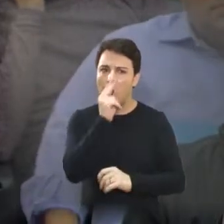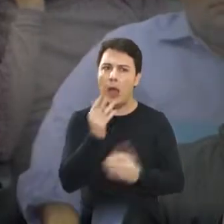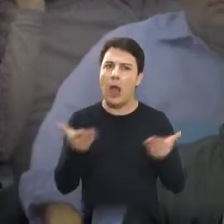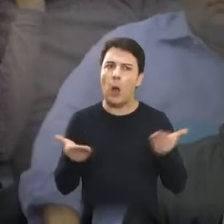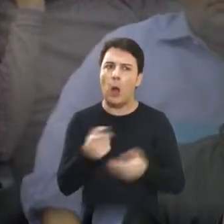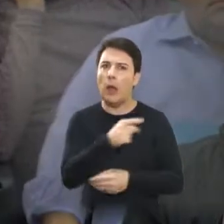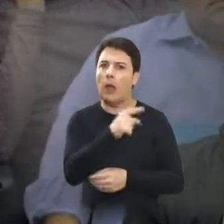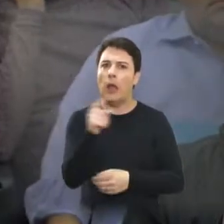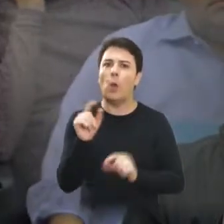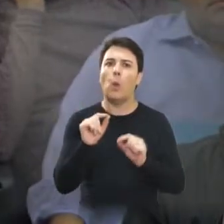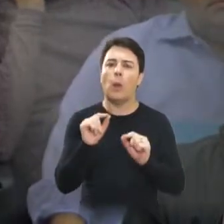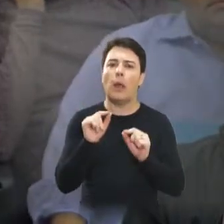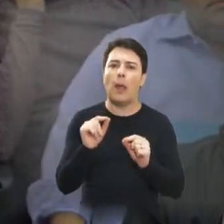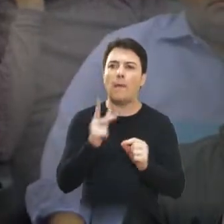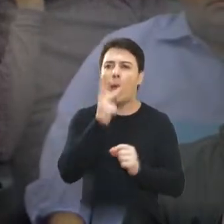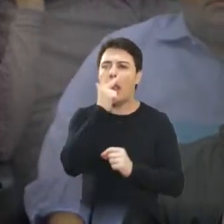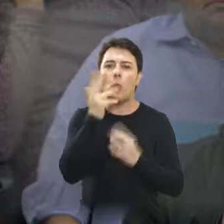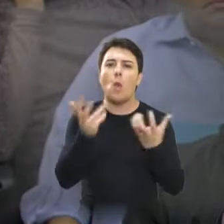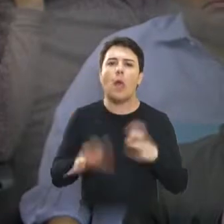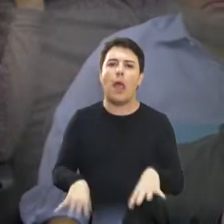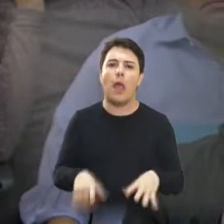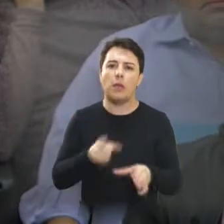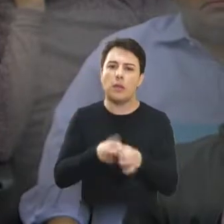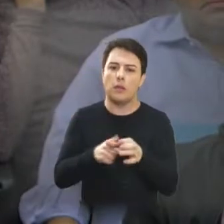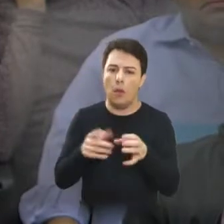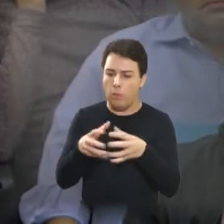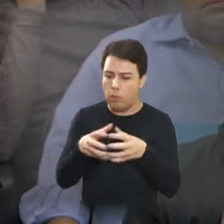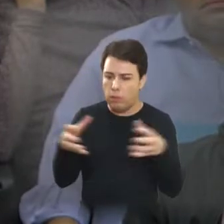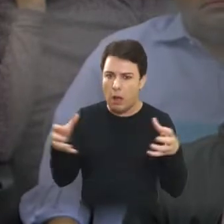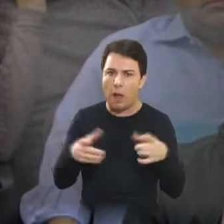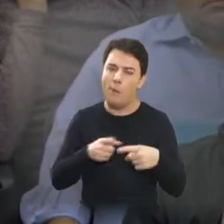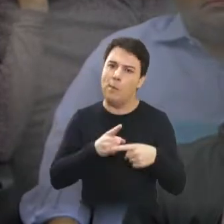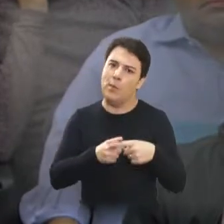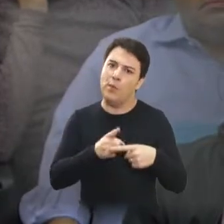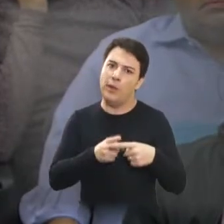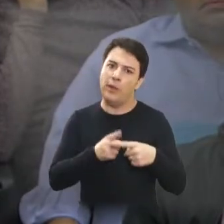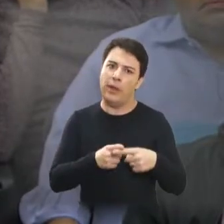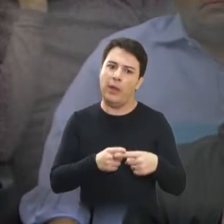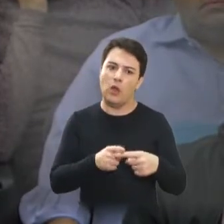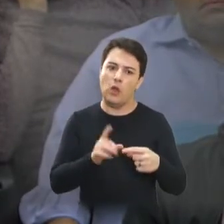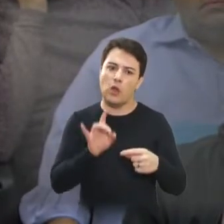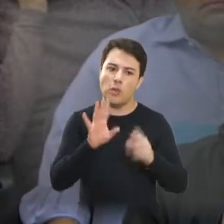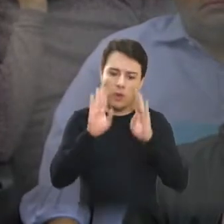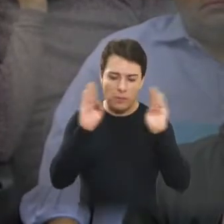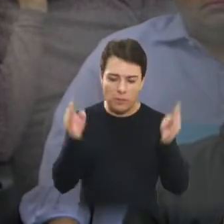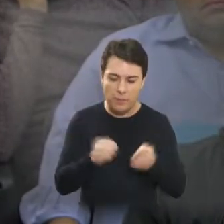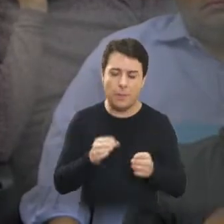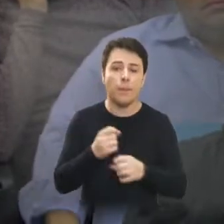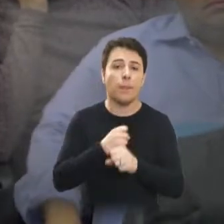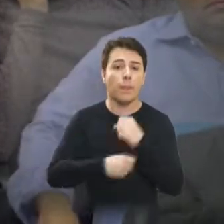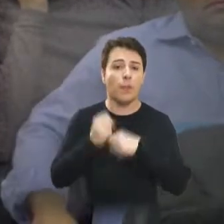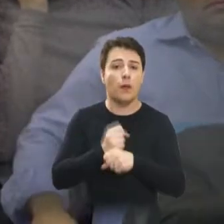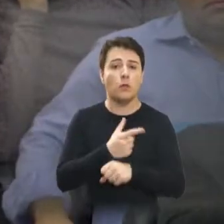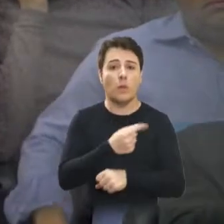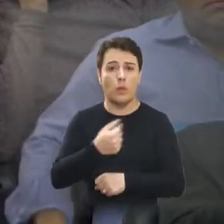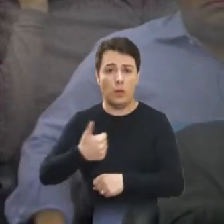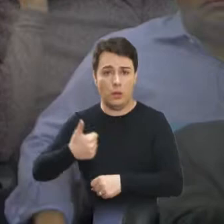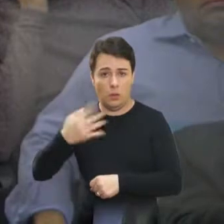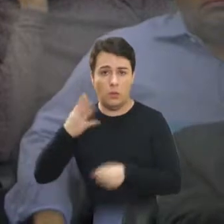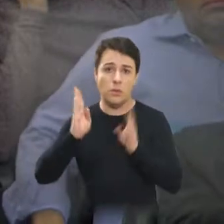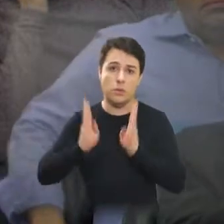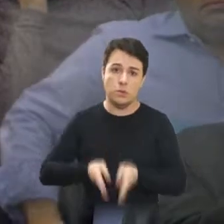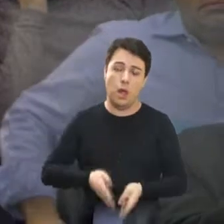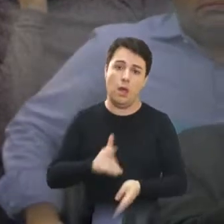emocional da cidade não crescer do que um aspecto técnico. Né? Em 2014, foi passado